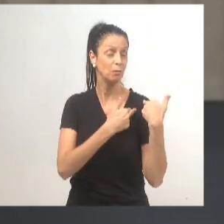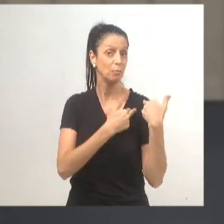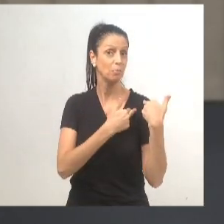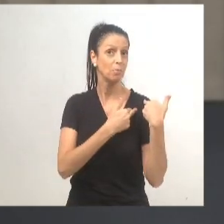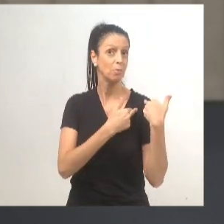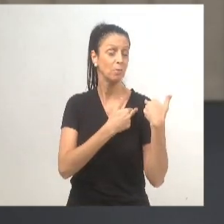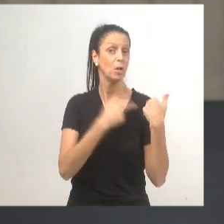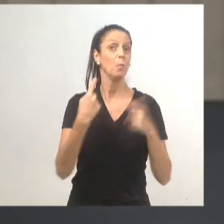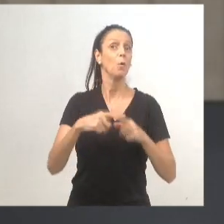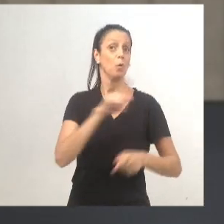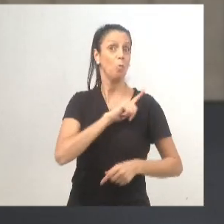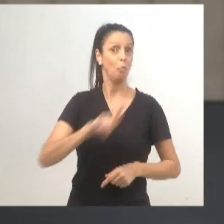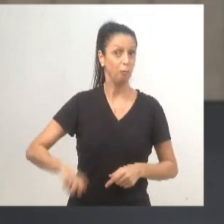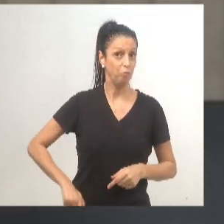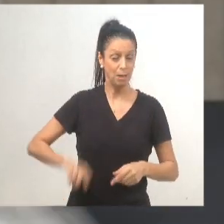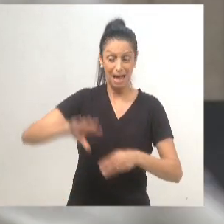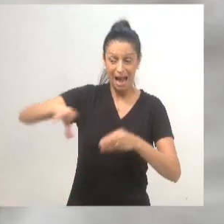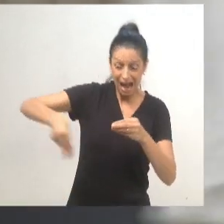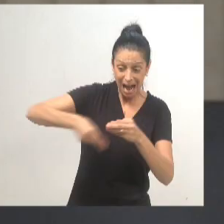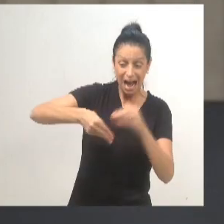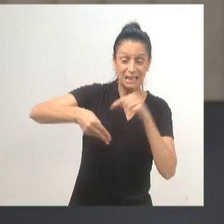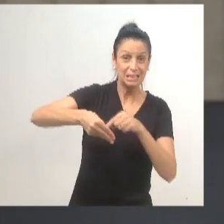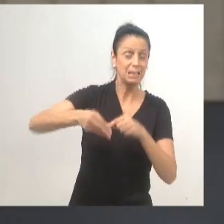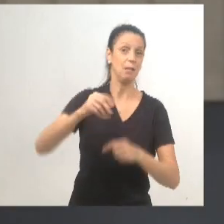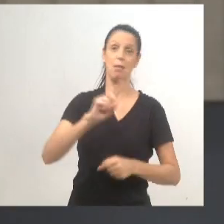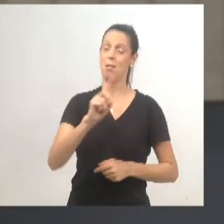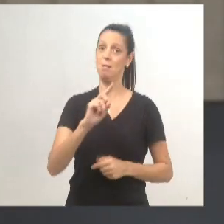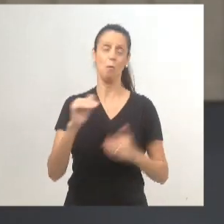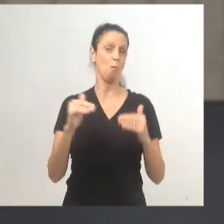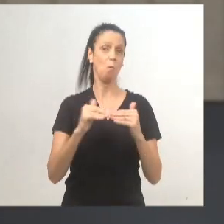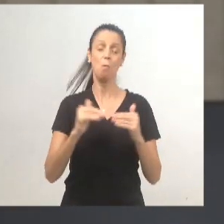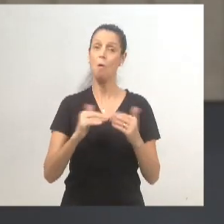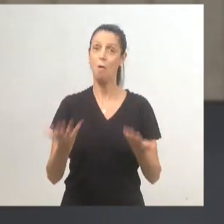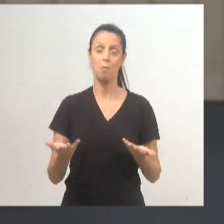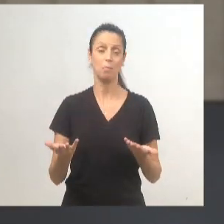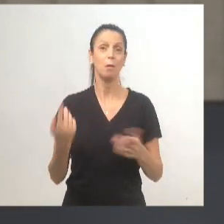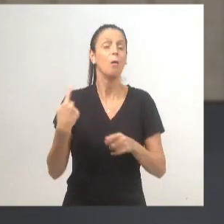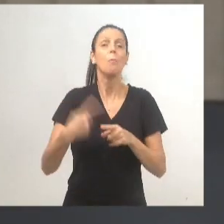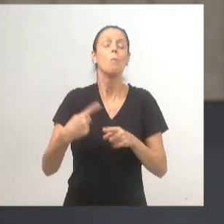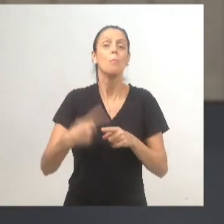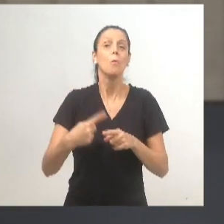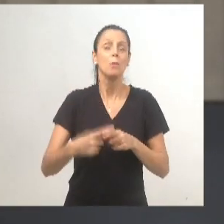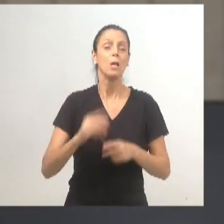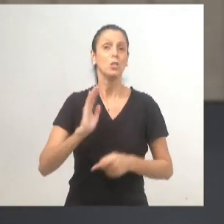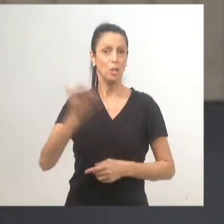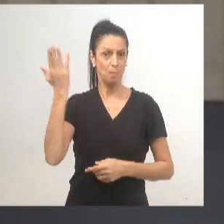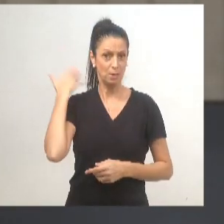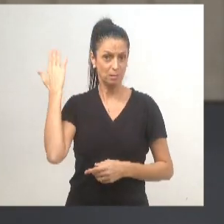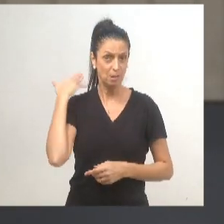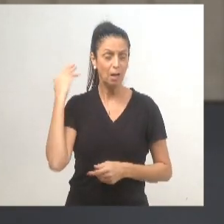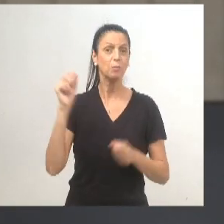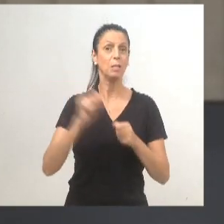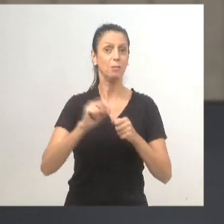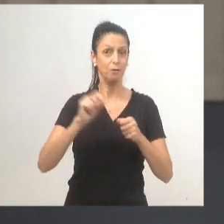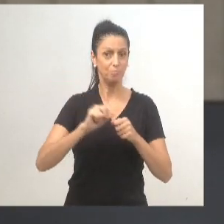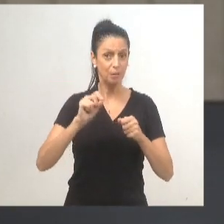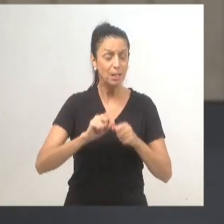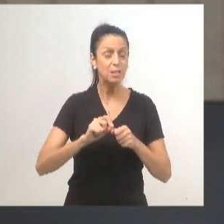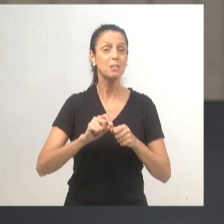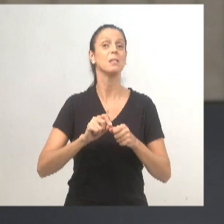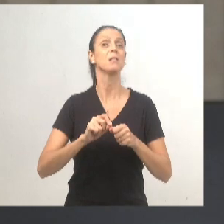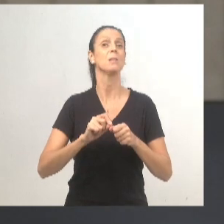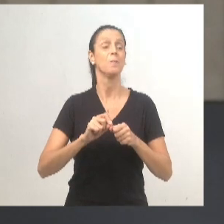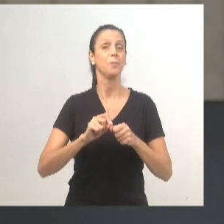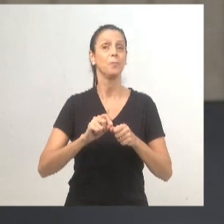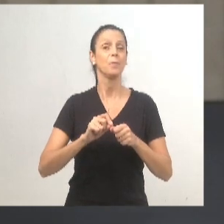teria assinado um aditivo que não concorda, né? Justamente porque ele fez uma manifestação para o TCE e